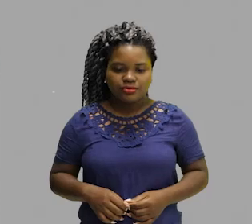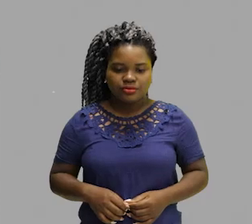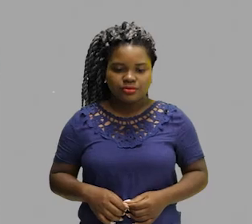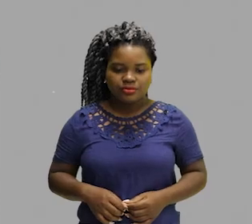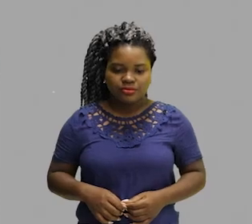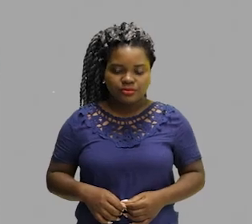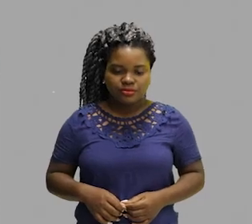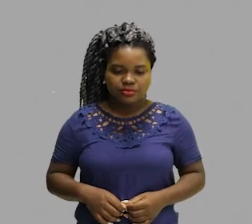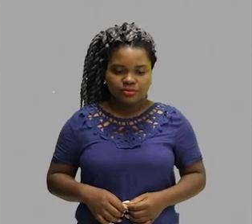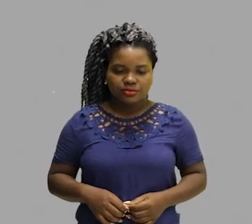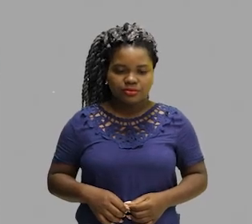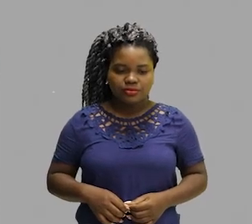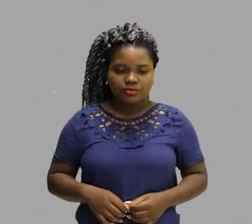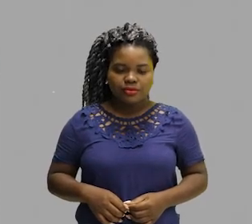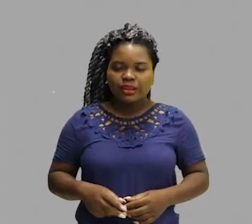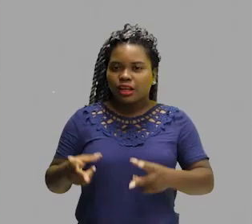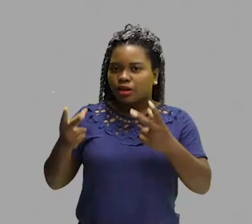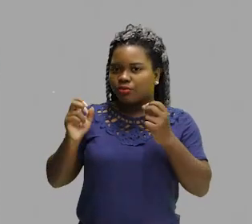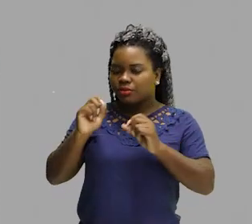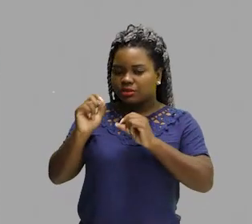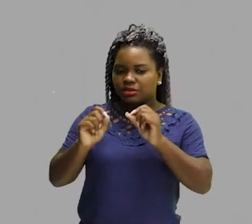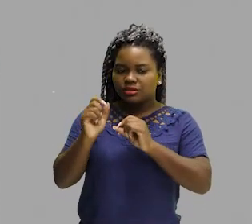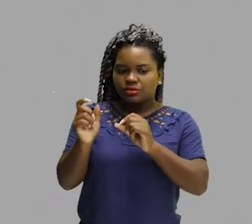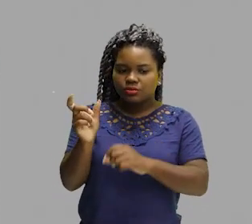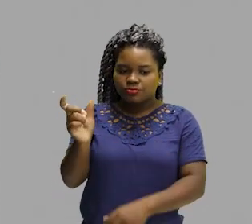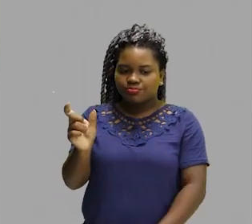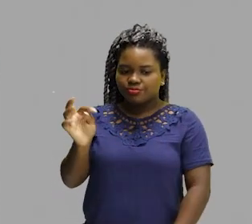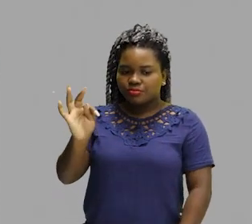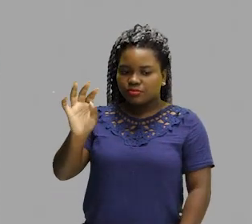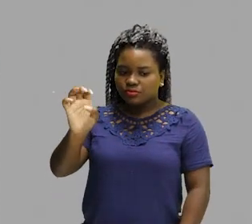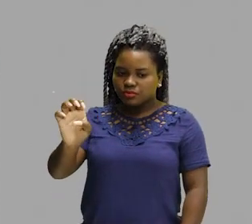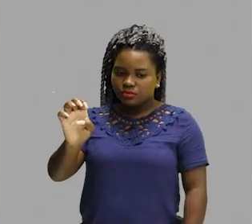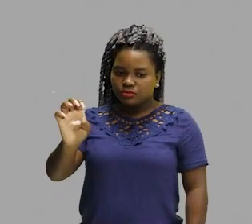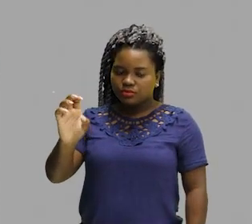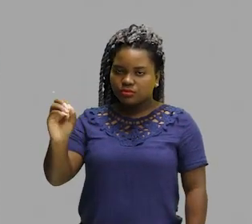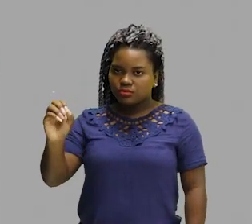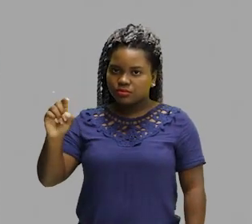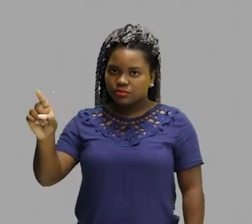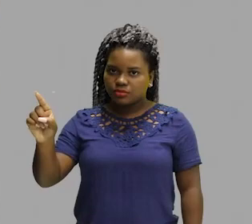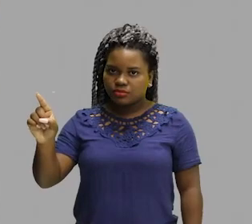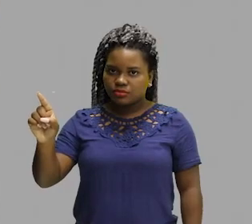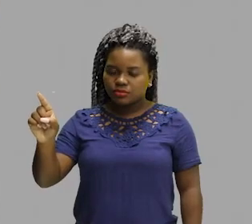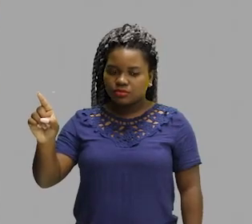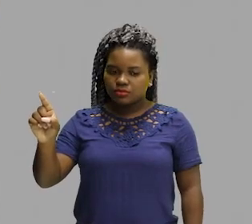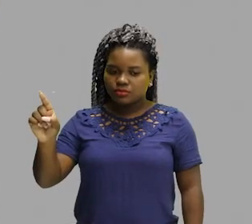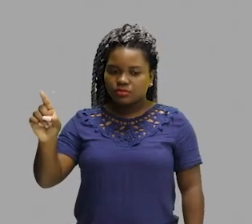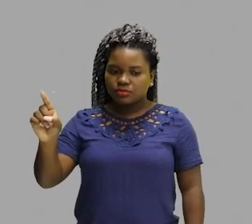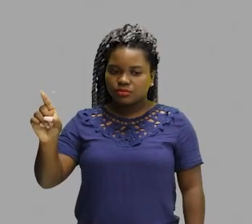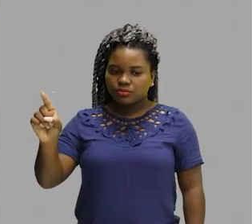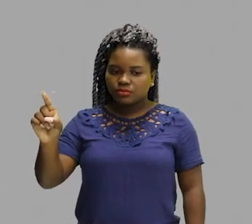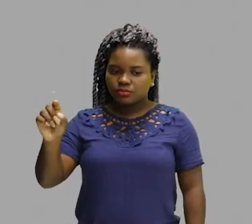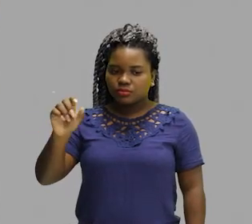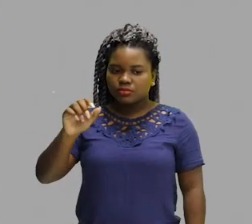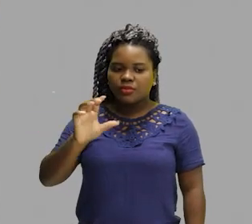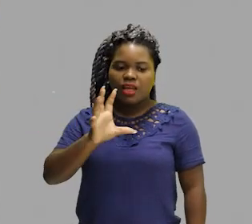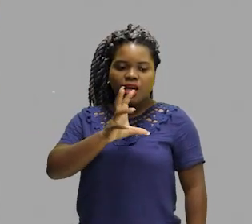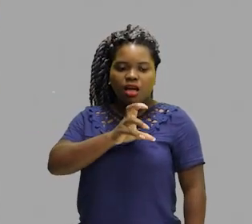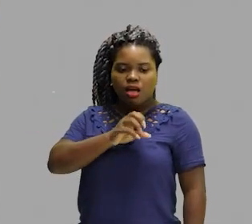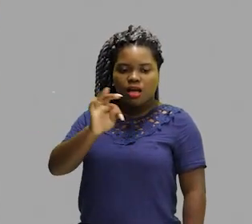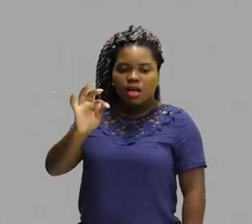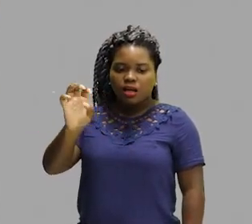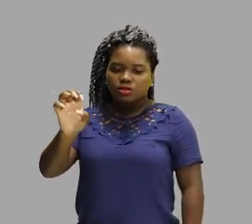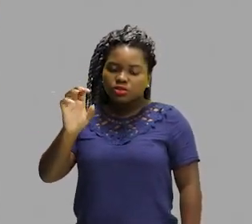firmada. Observem aí que eu coloquei em negrito o ti e o ó. Amo-te, ó